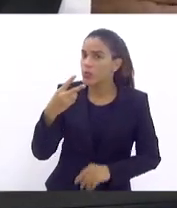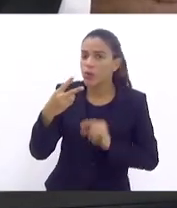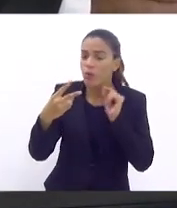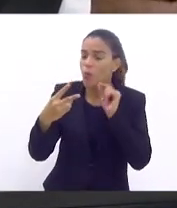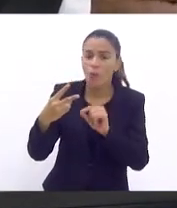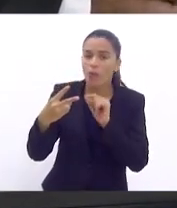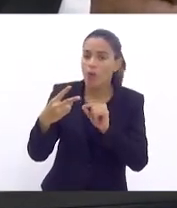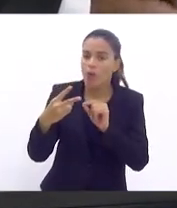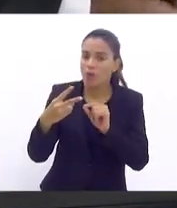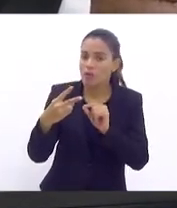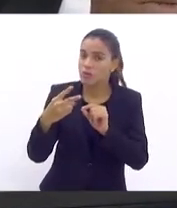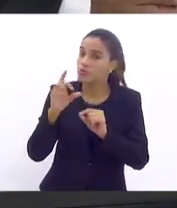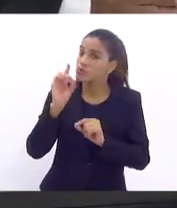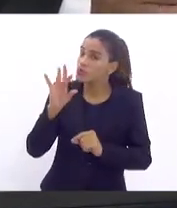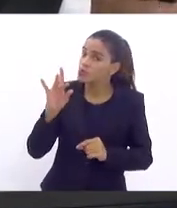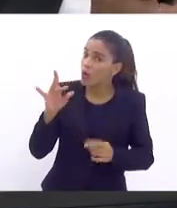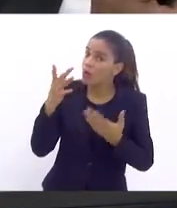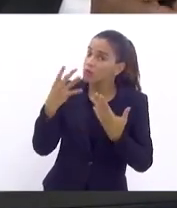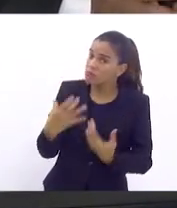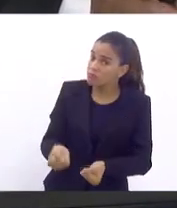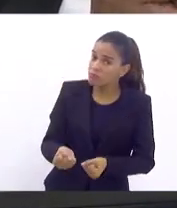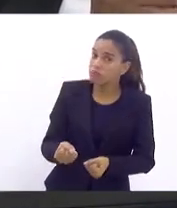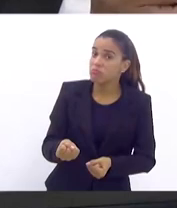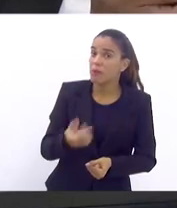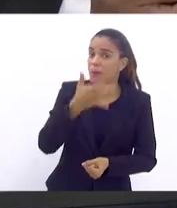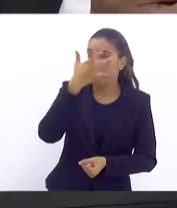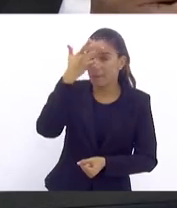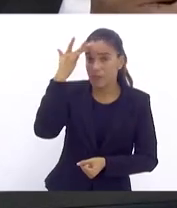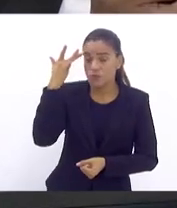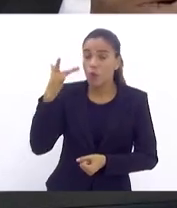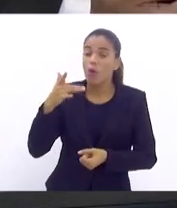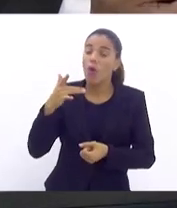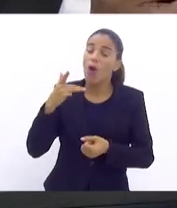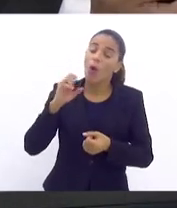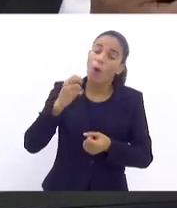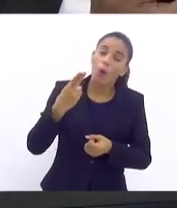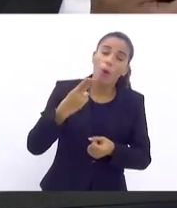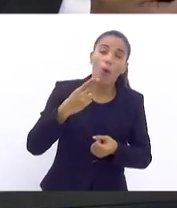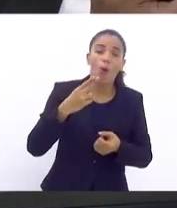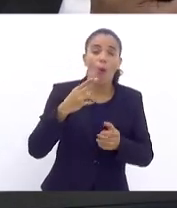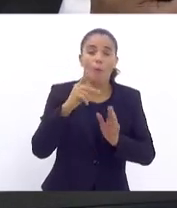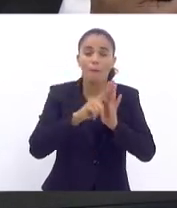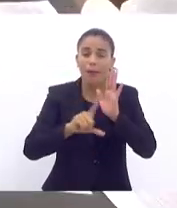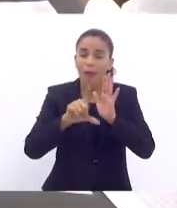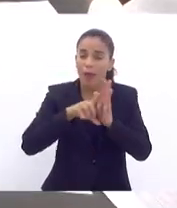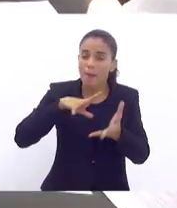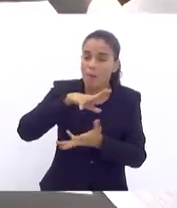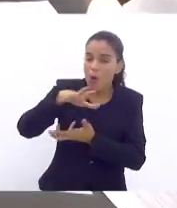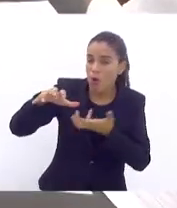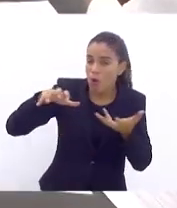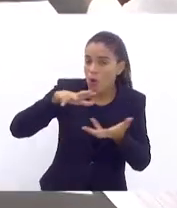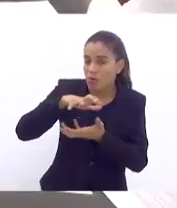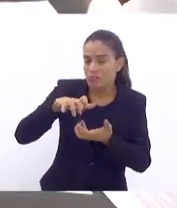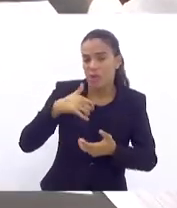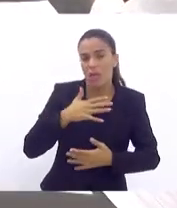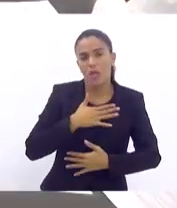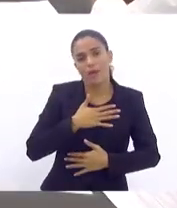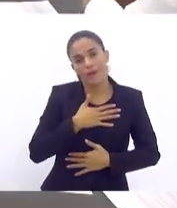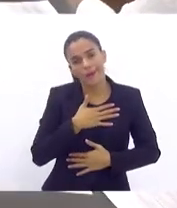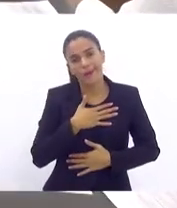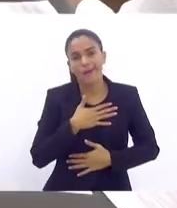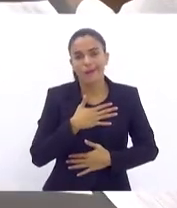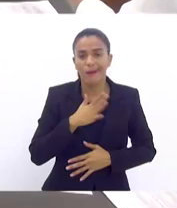só se aplicaria aqueles que tivesse polêmica ou voto diferente eu tô sendo tô